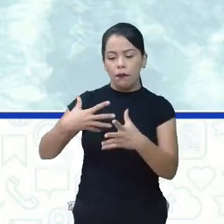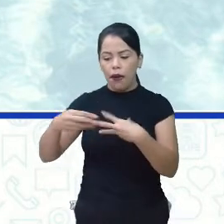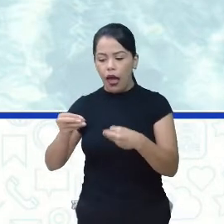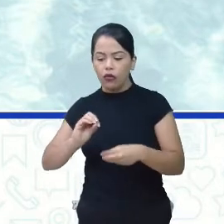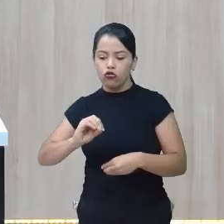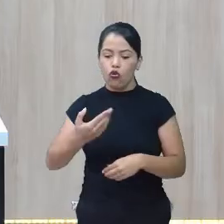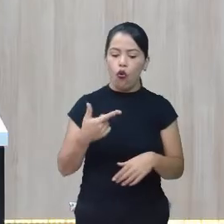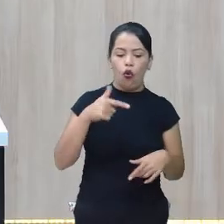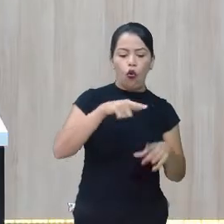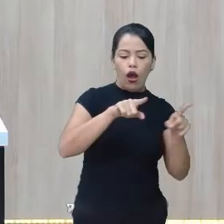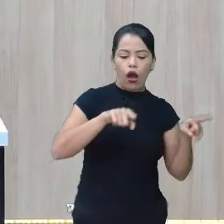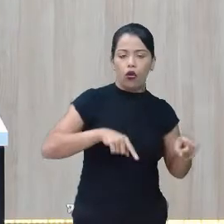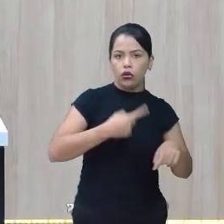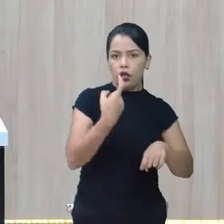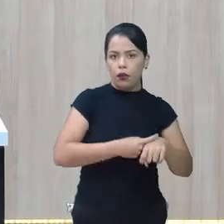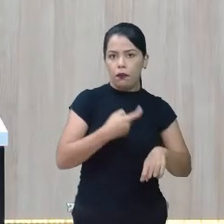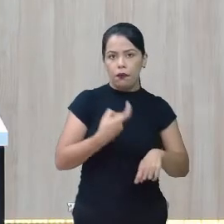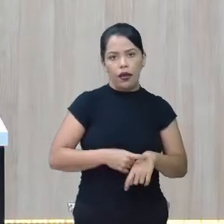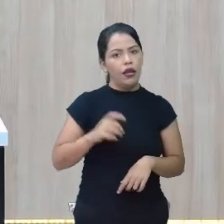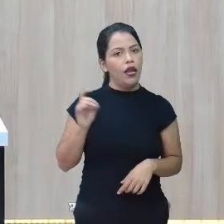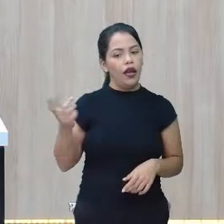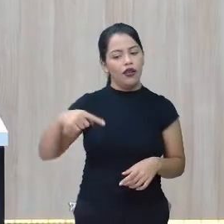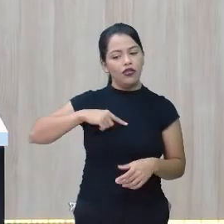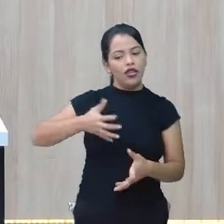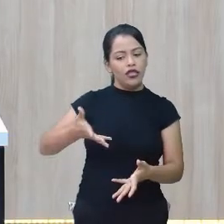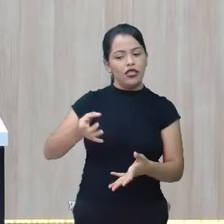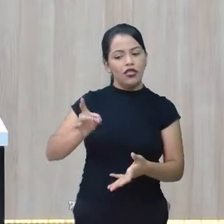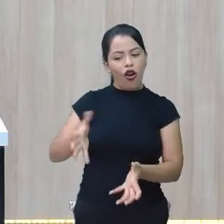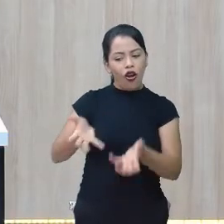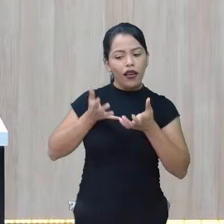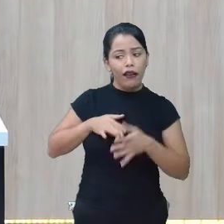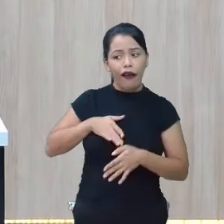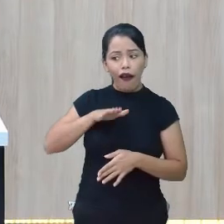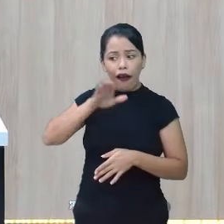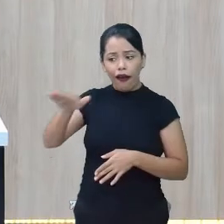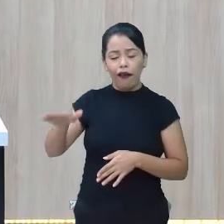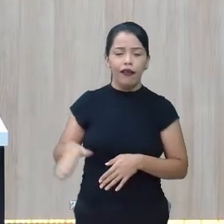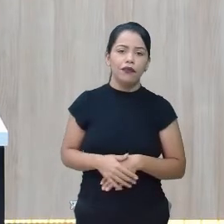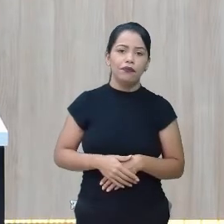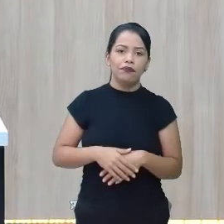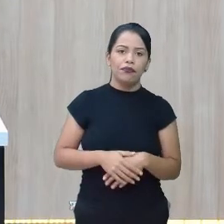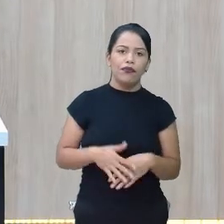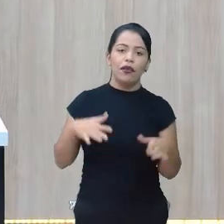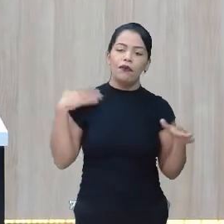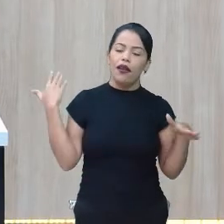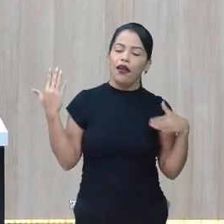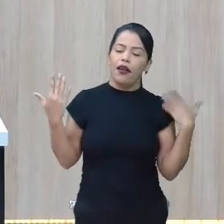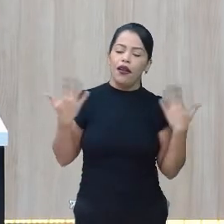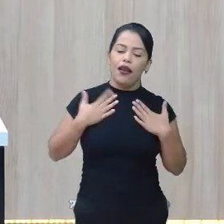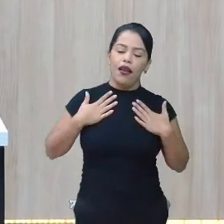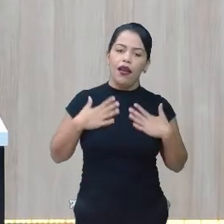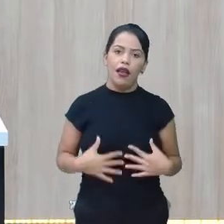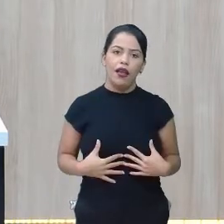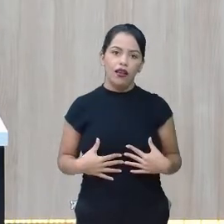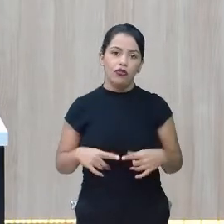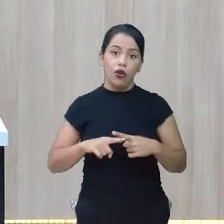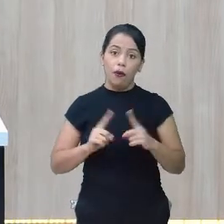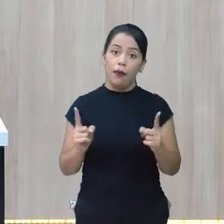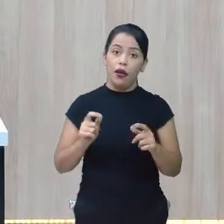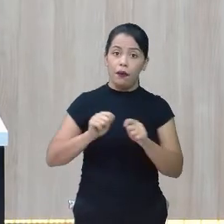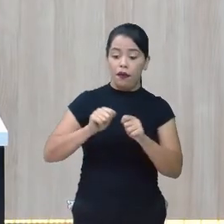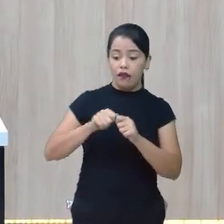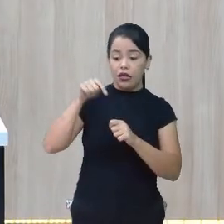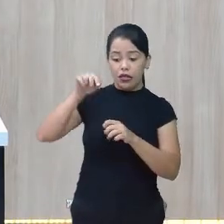a gente queria estar lá, ó, só relaxando na piscina, mas para fazer isso, a gente também usa a matemática.